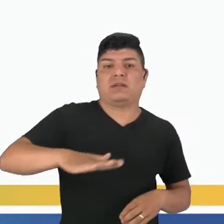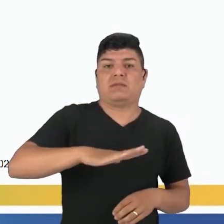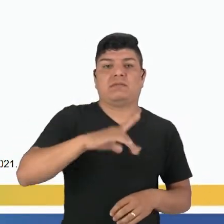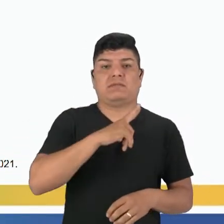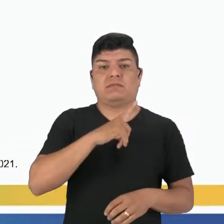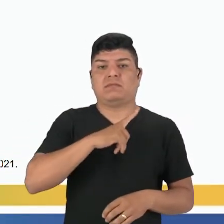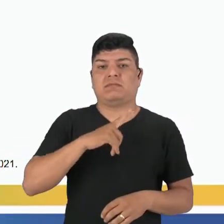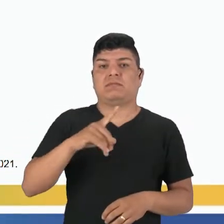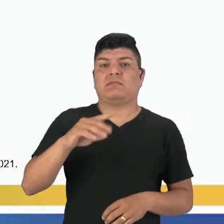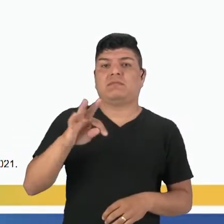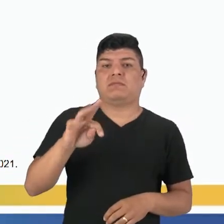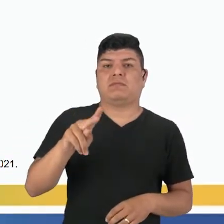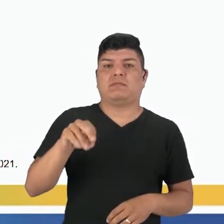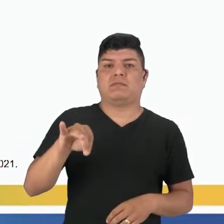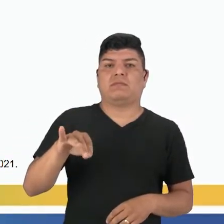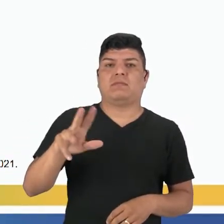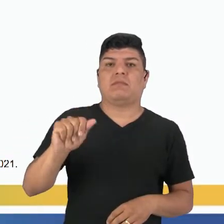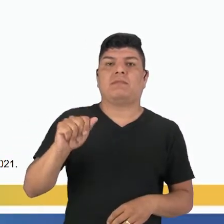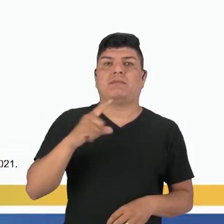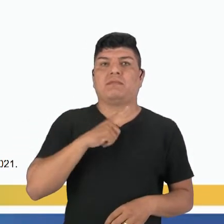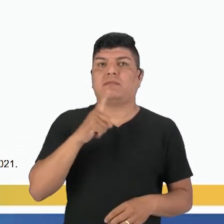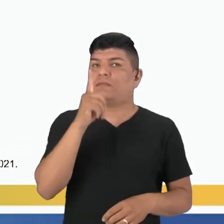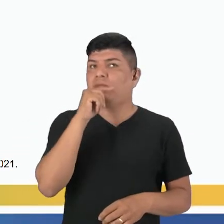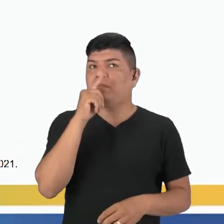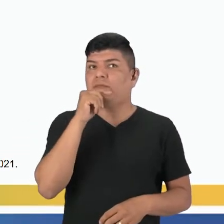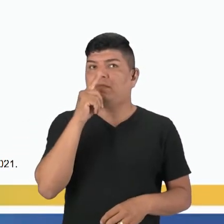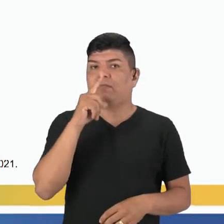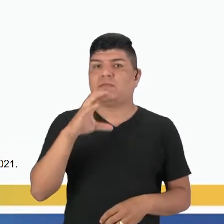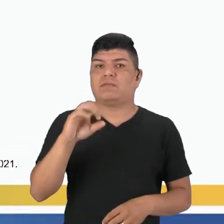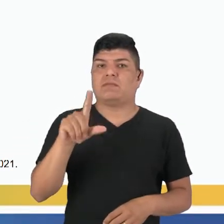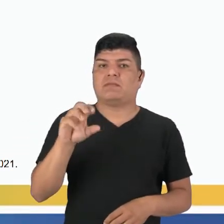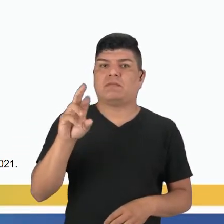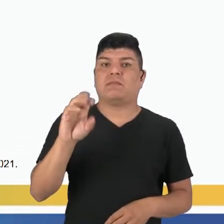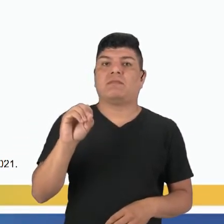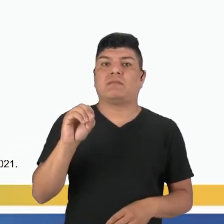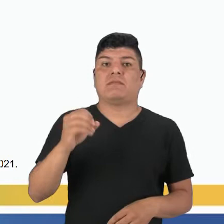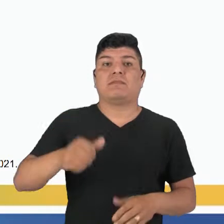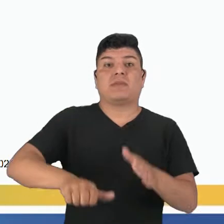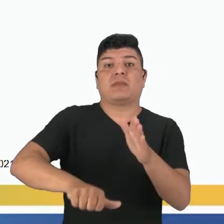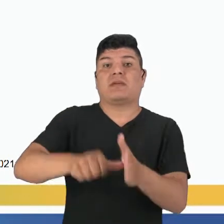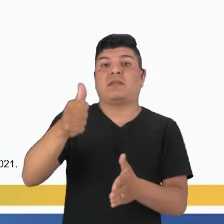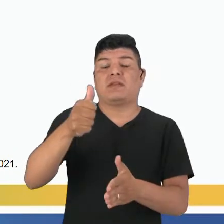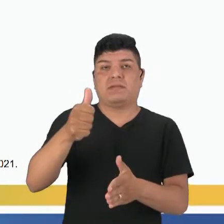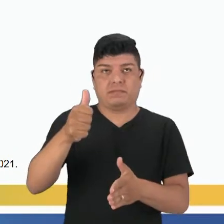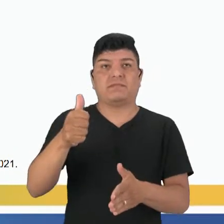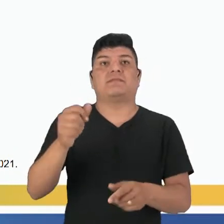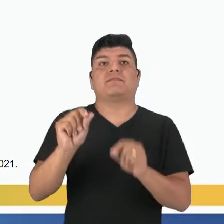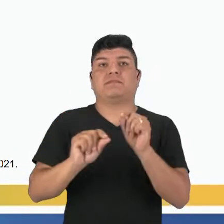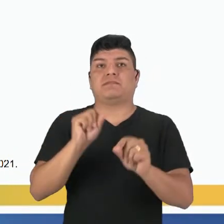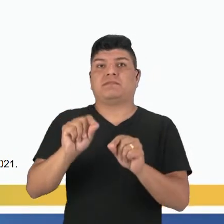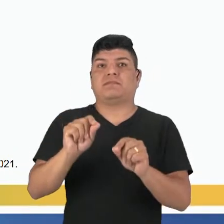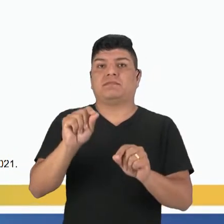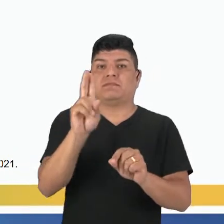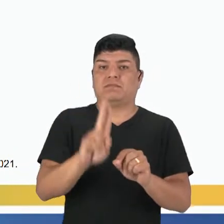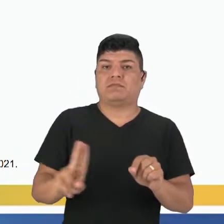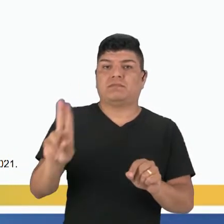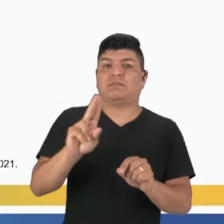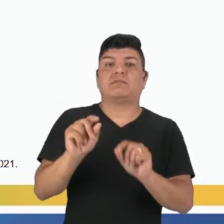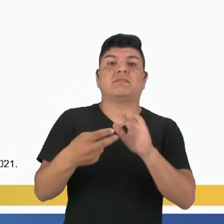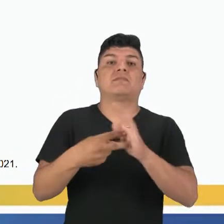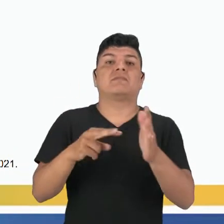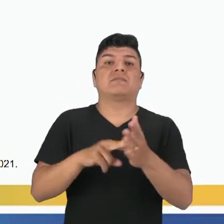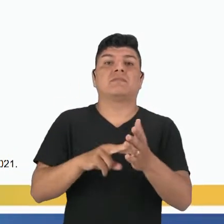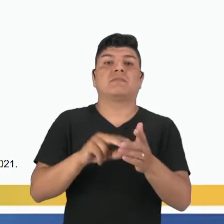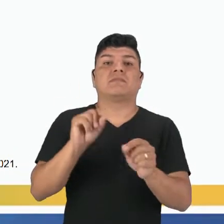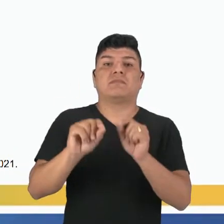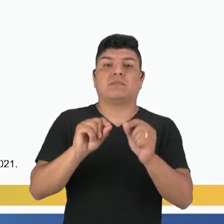algumas turbinas. É aqui também que a água vai ver cloro pela primeira vez na vida. O cloro serve como um oxidante. O que